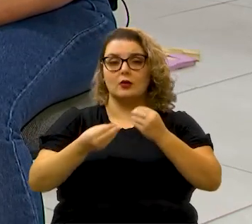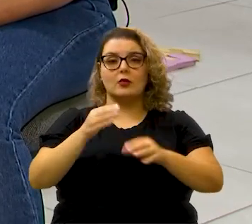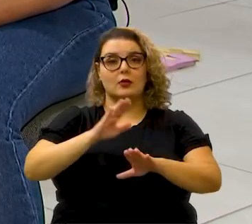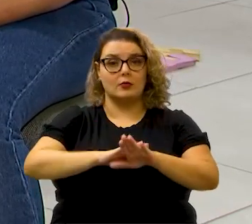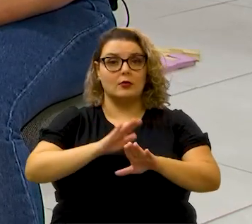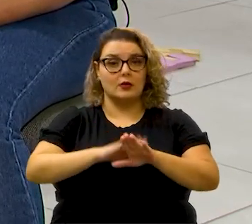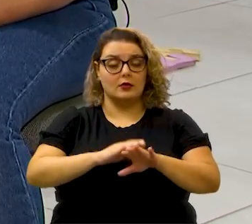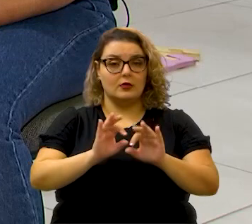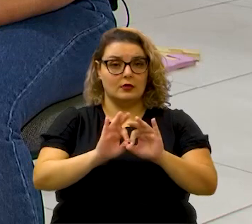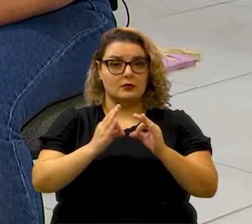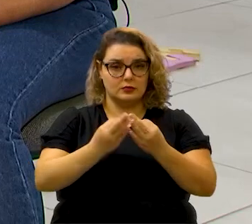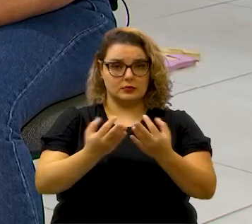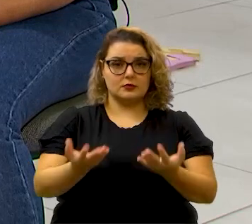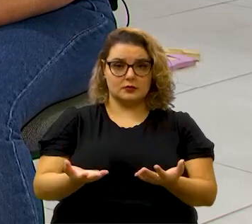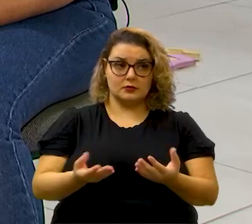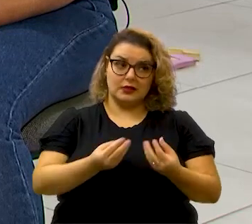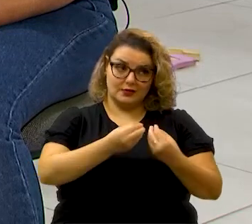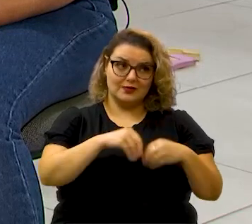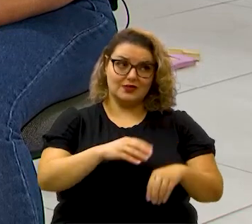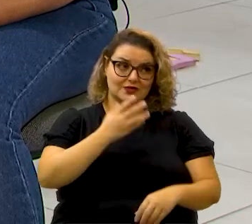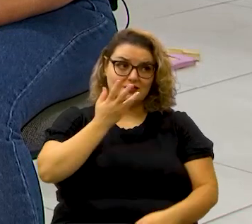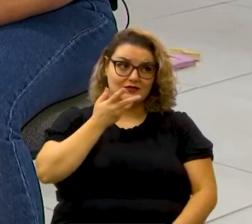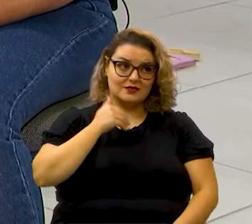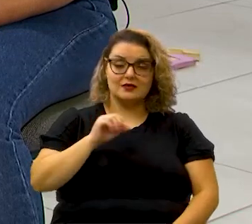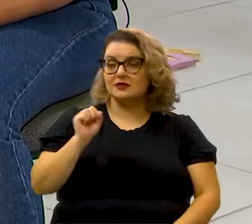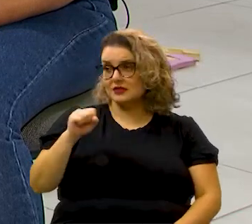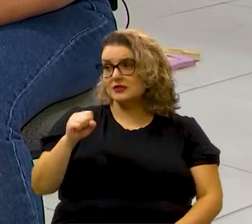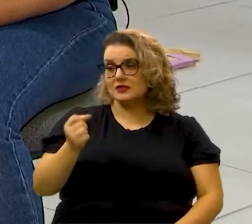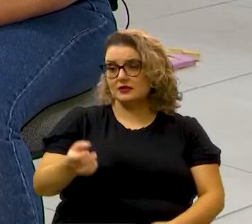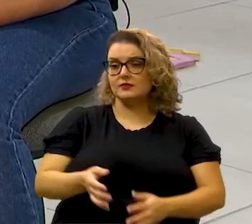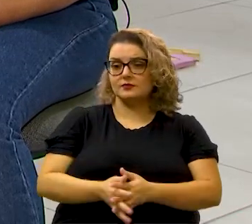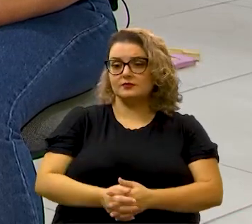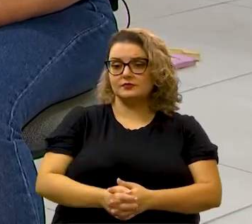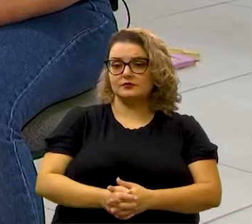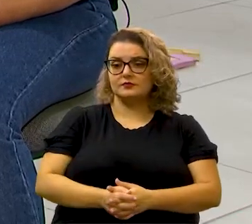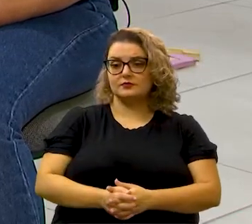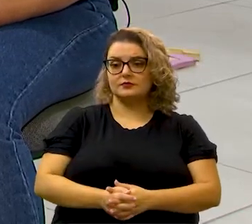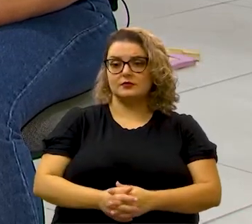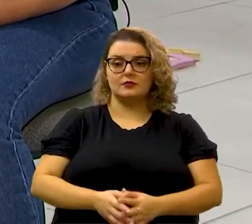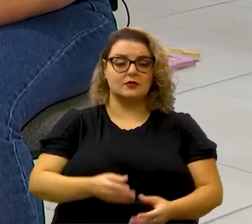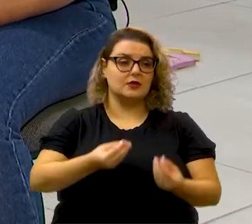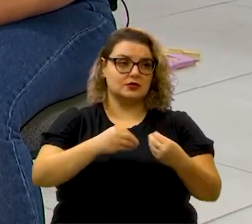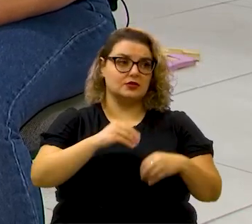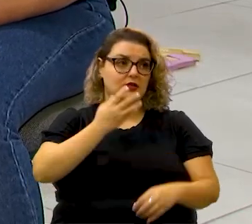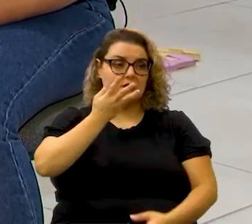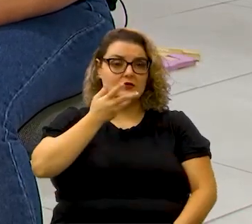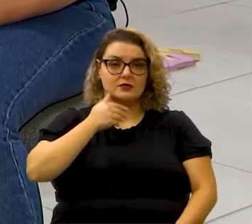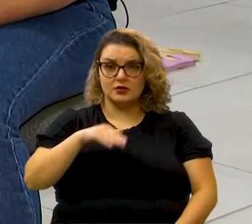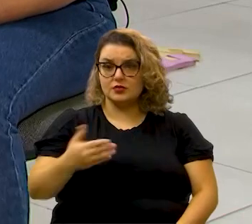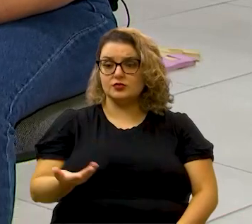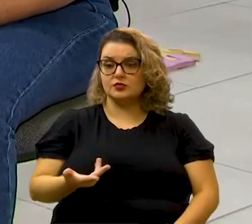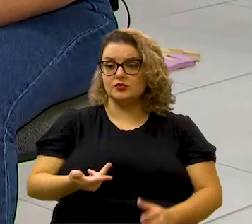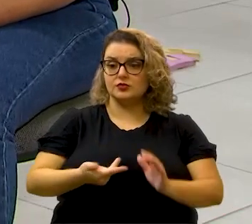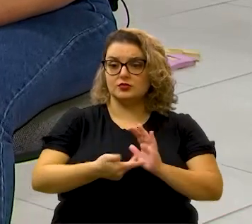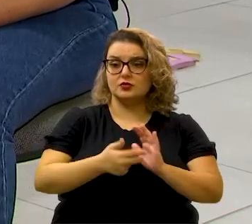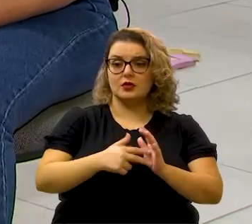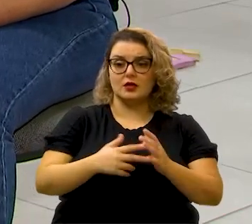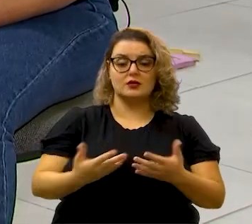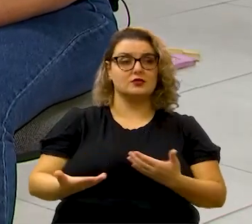Pode, dependendo de como agir a família, prejudicar a criança, né? Sim. Prejudicar a criança